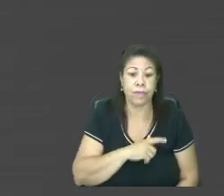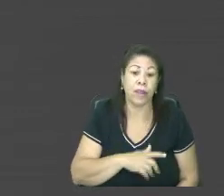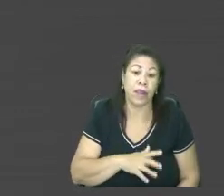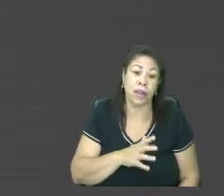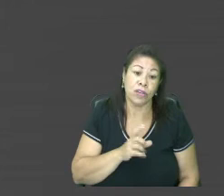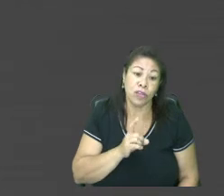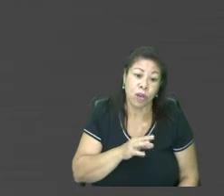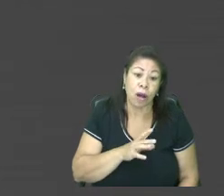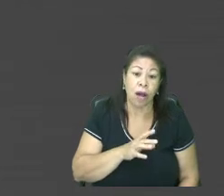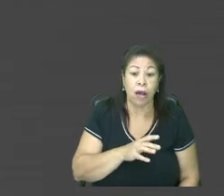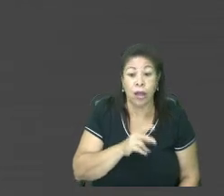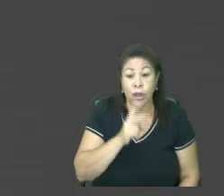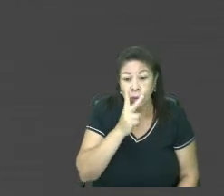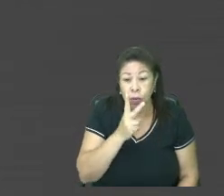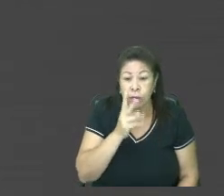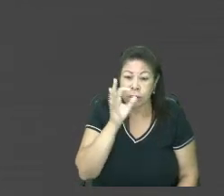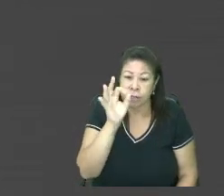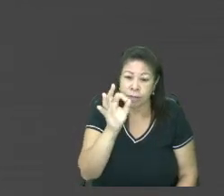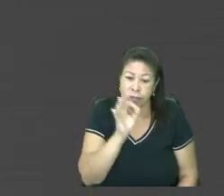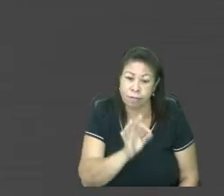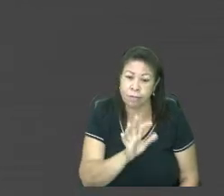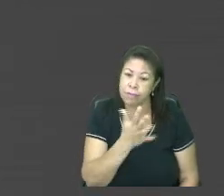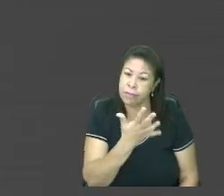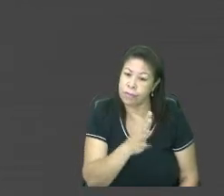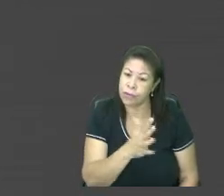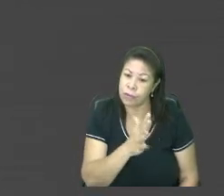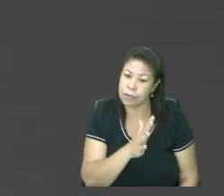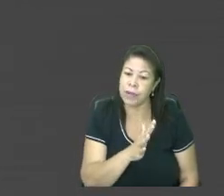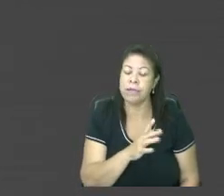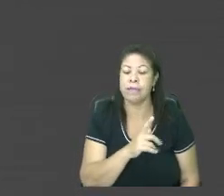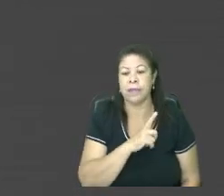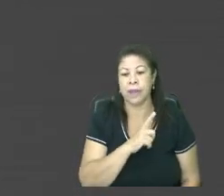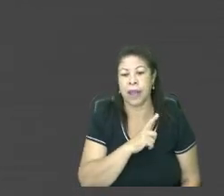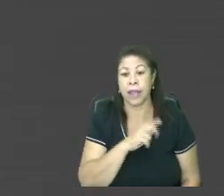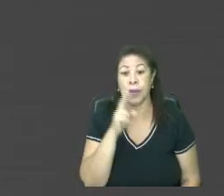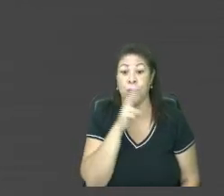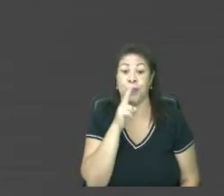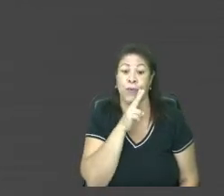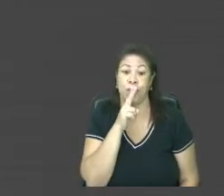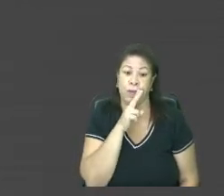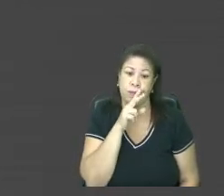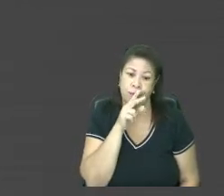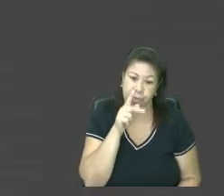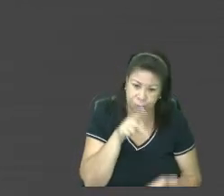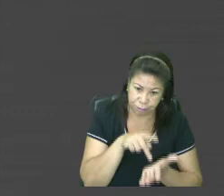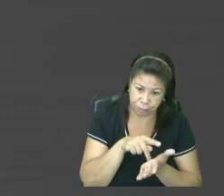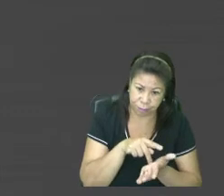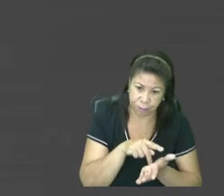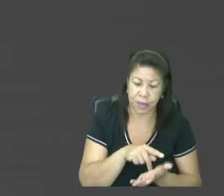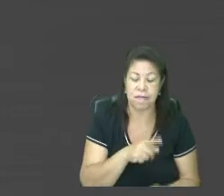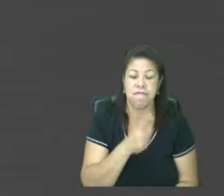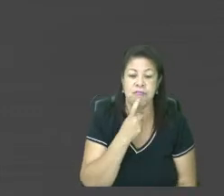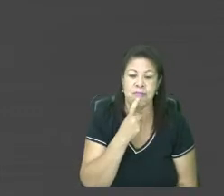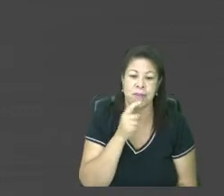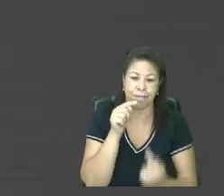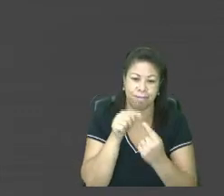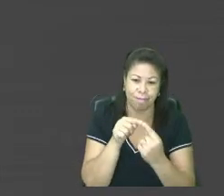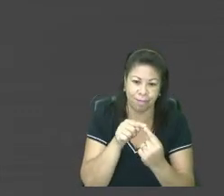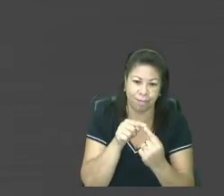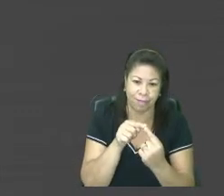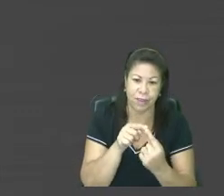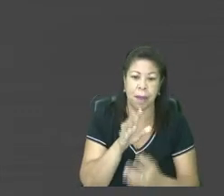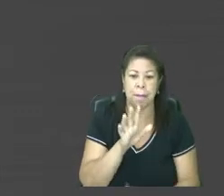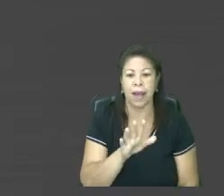de 2% são pacientes urgentes, né, aqueles pacientes que a gente considera vermelho, e um pouco mais de